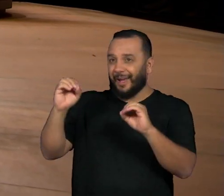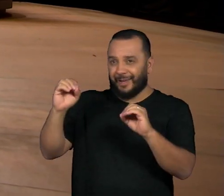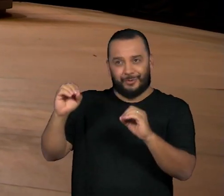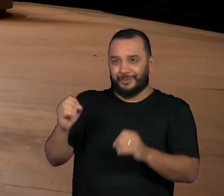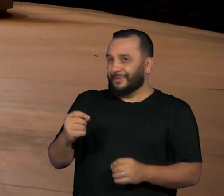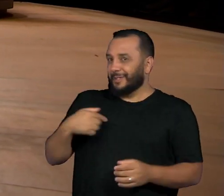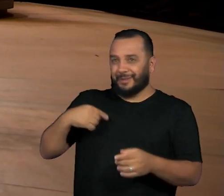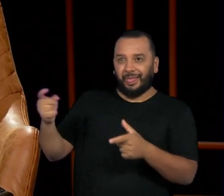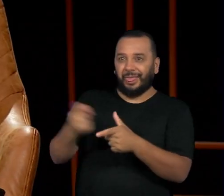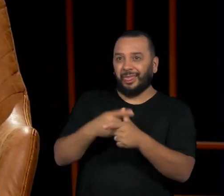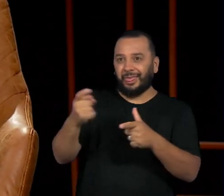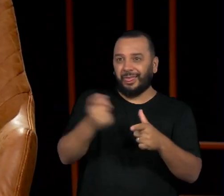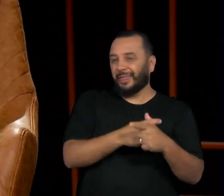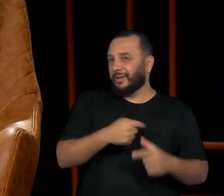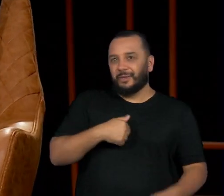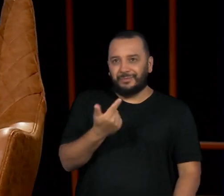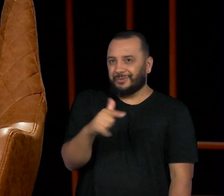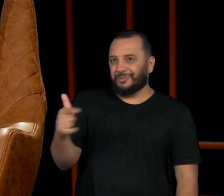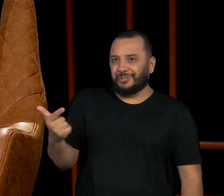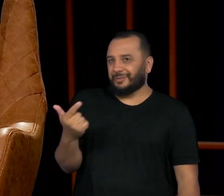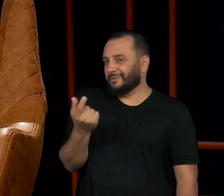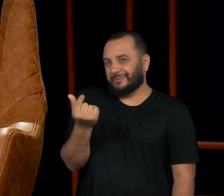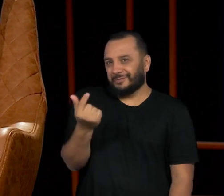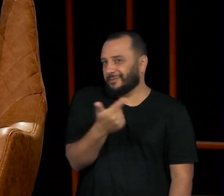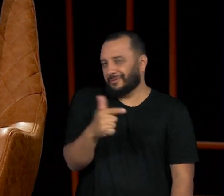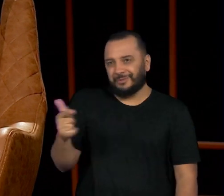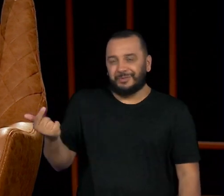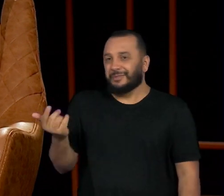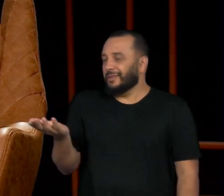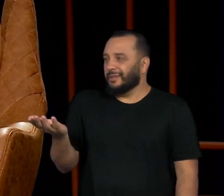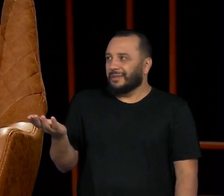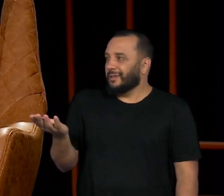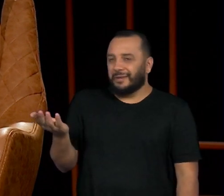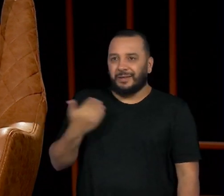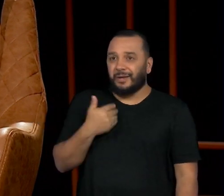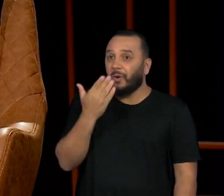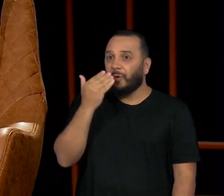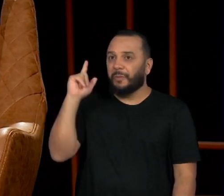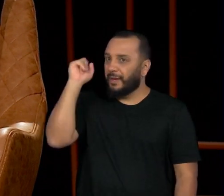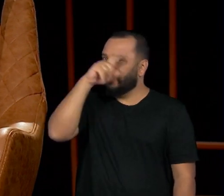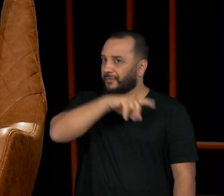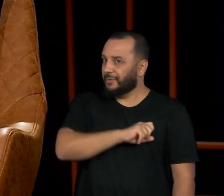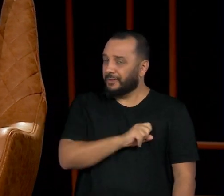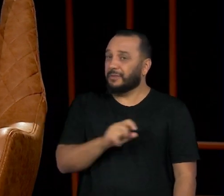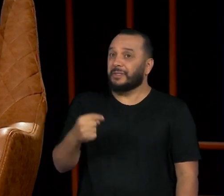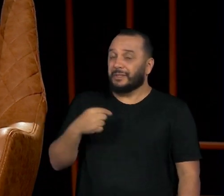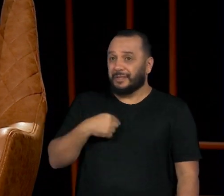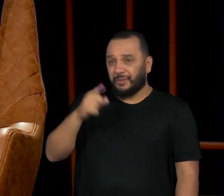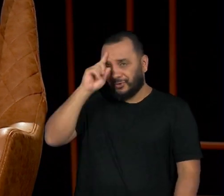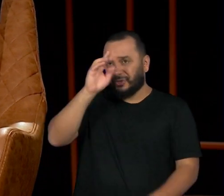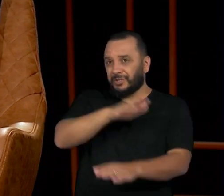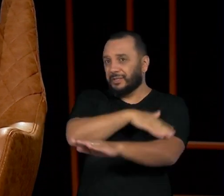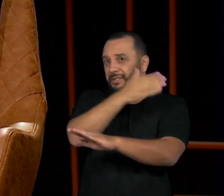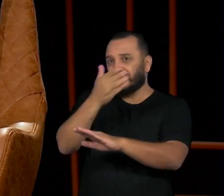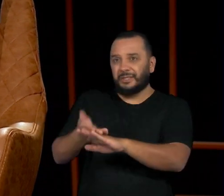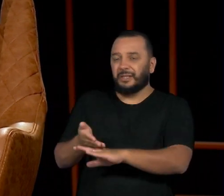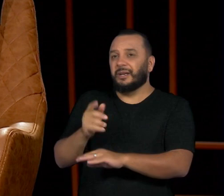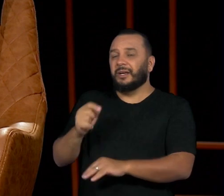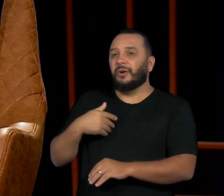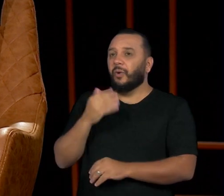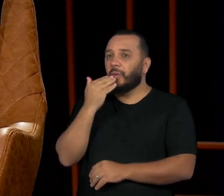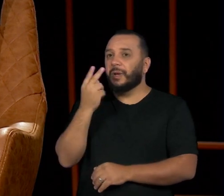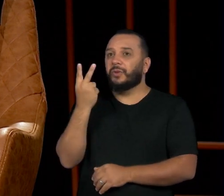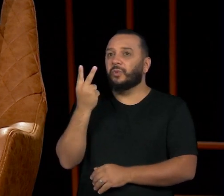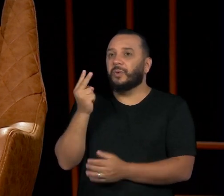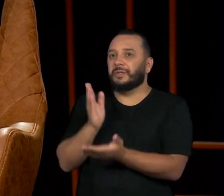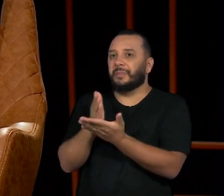eu não tinha dinheiro, assim, para comer, não tinha dinheiro... era muito comum eu passar um dia e comer 2 batatas ou comer